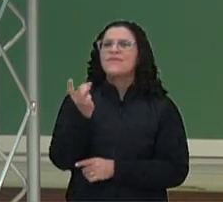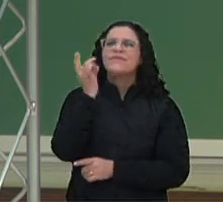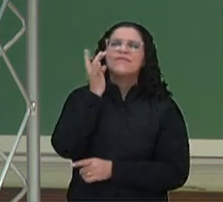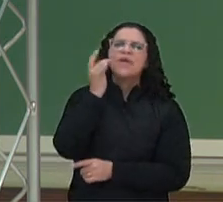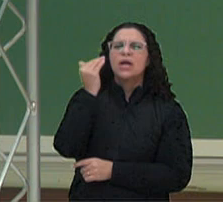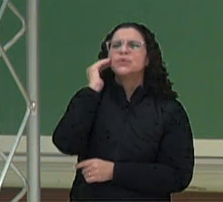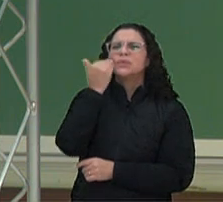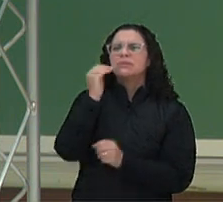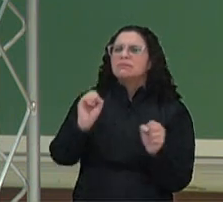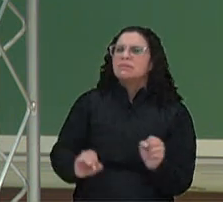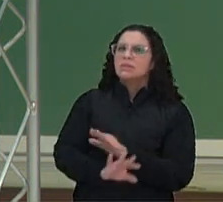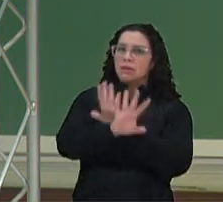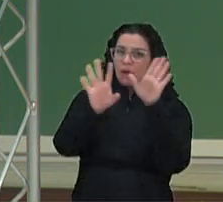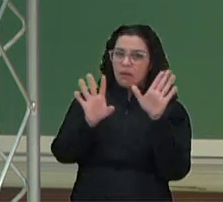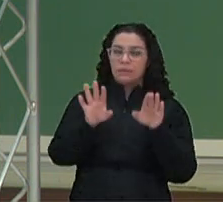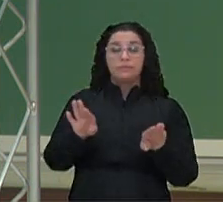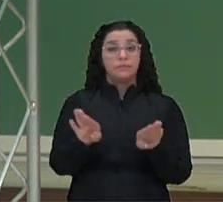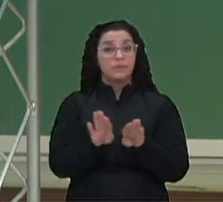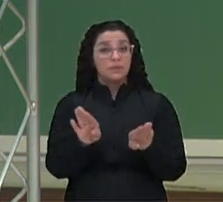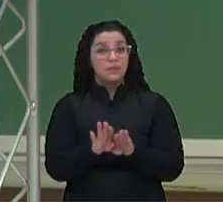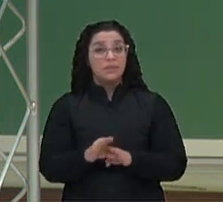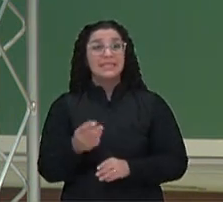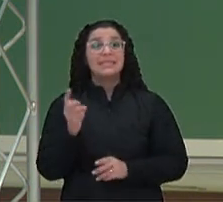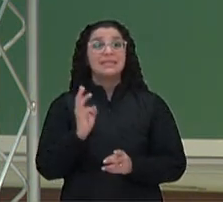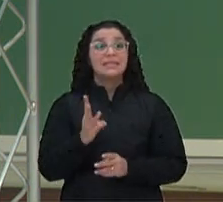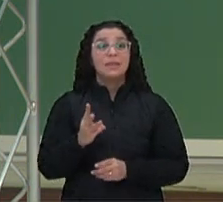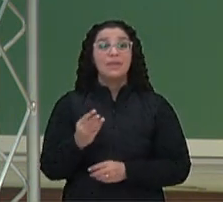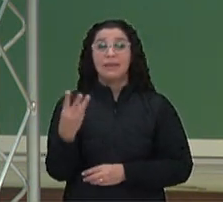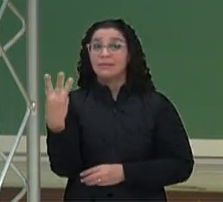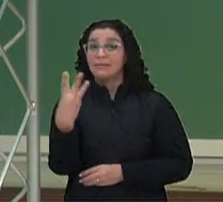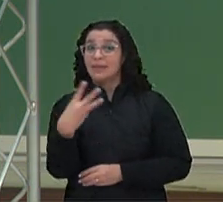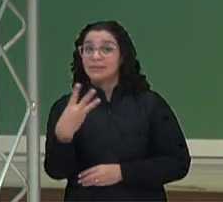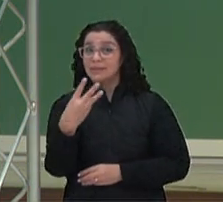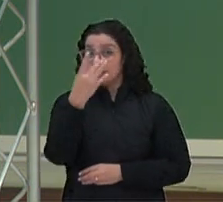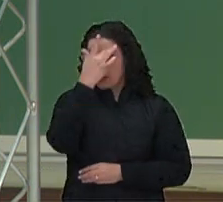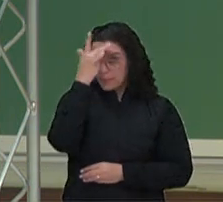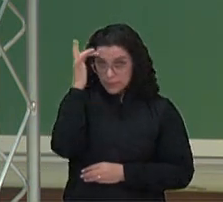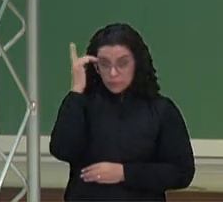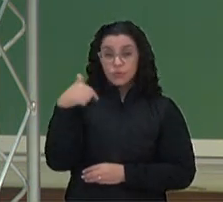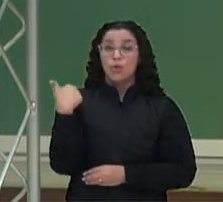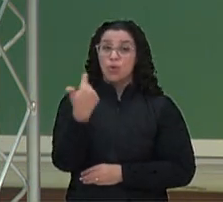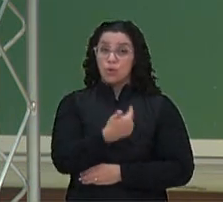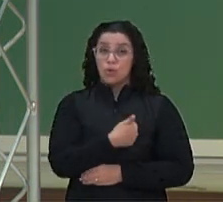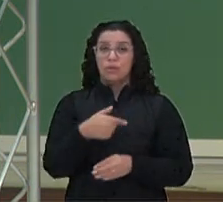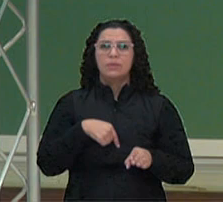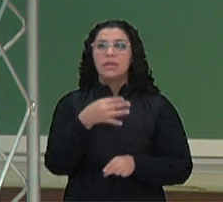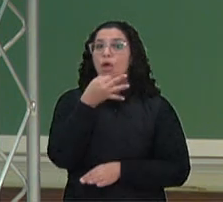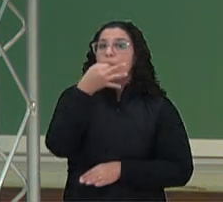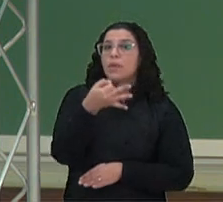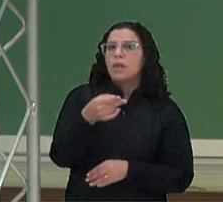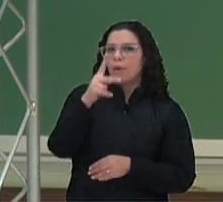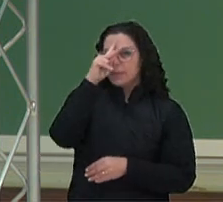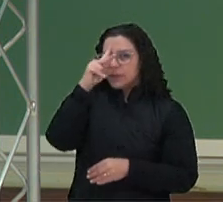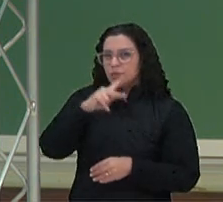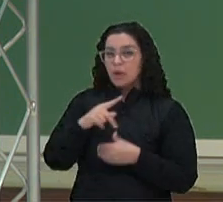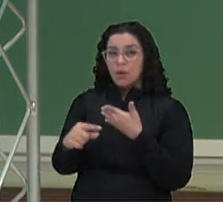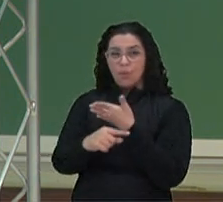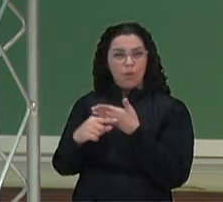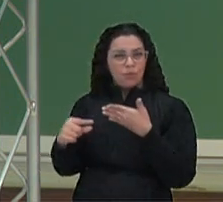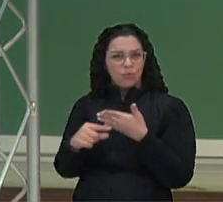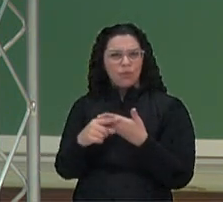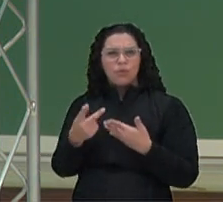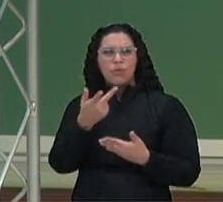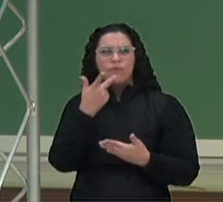facilitar o entendimento. E normalmente ela é na terceira pessoa. Por mais que no texto que a gente leu teve opinião do autor, não, ele não